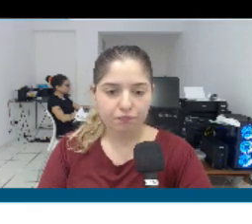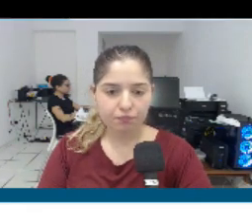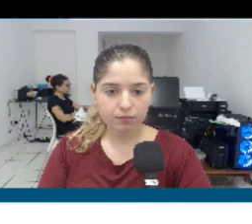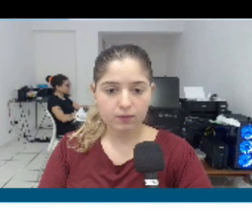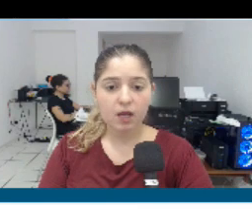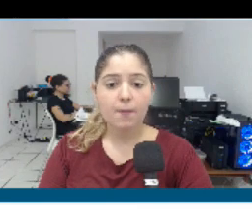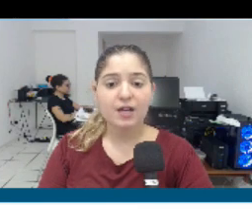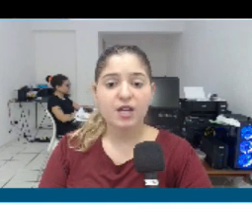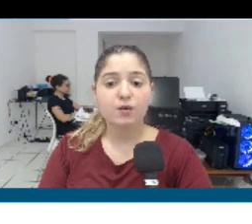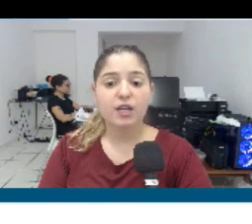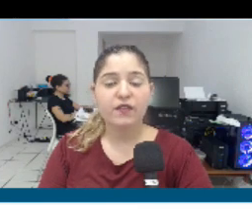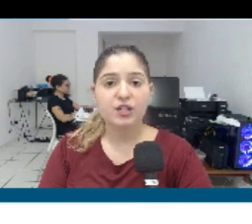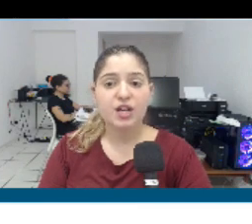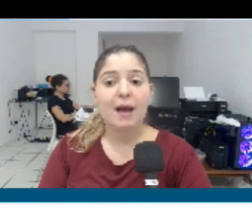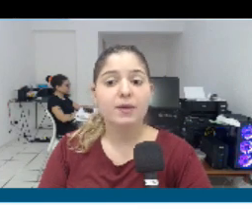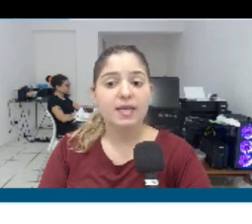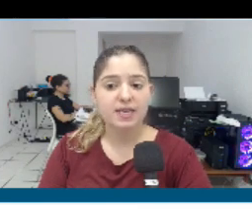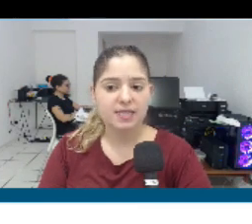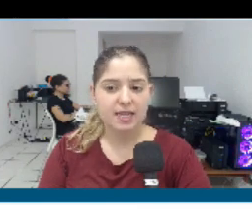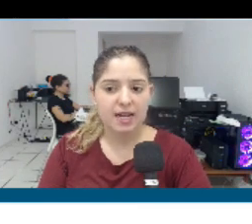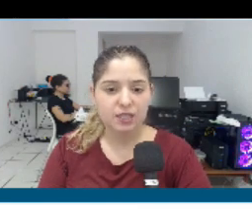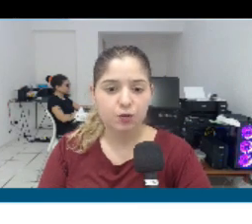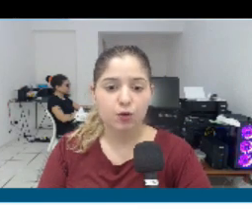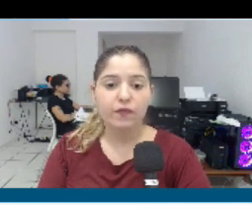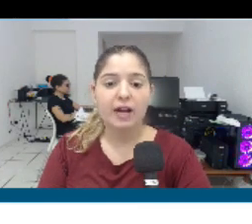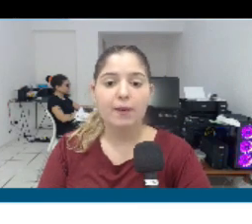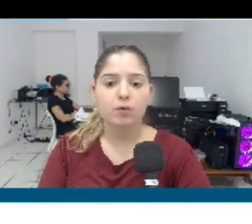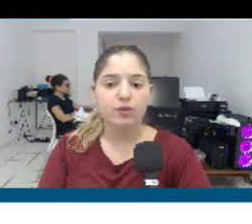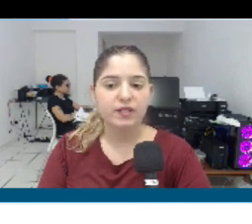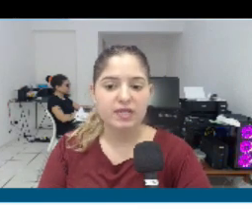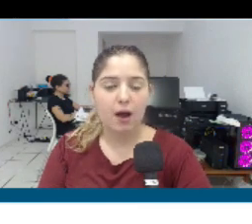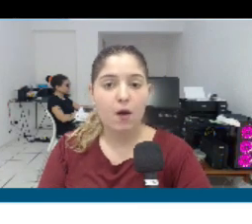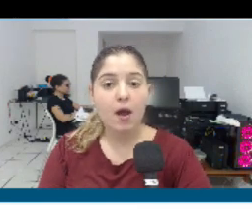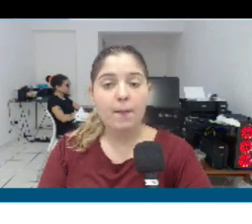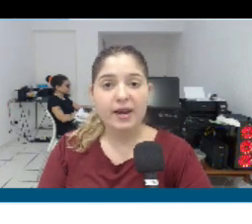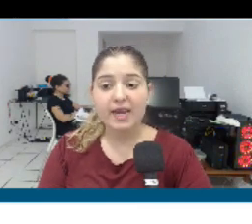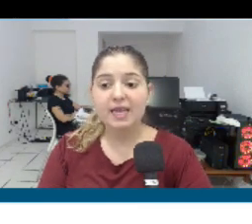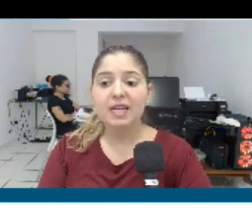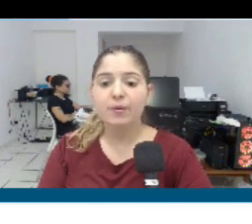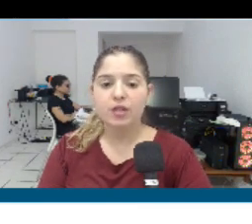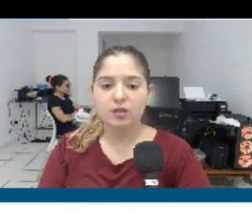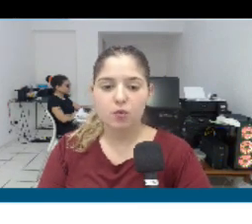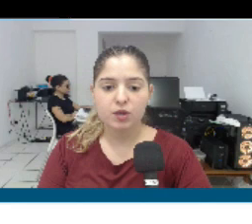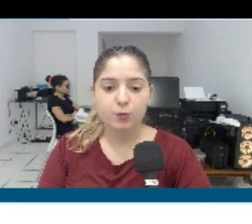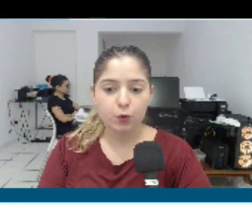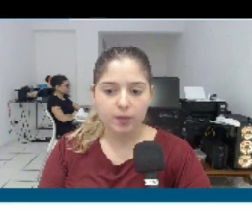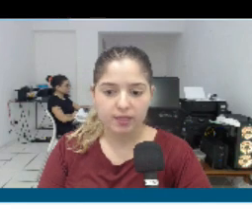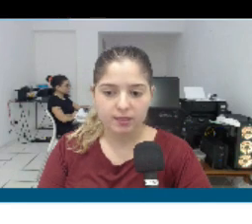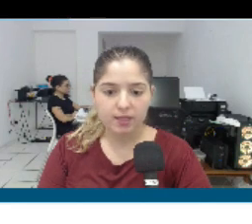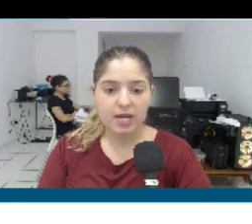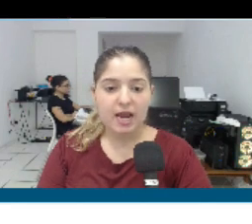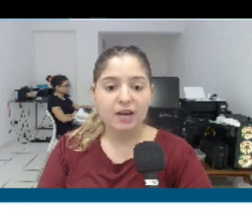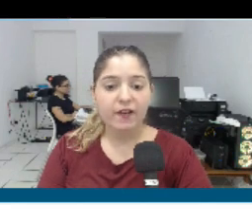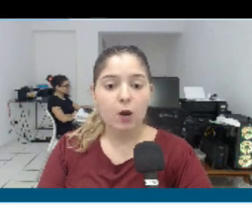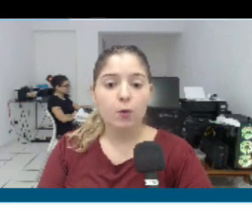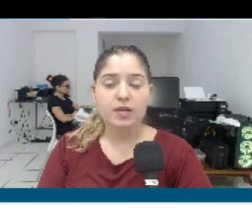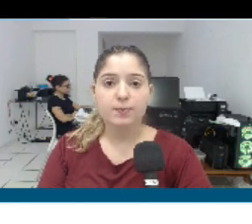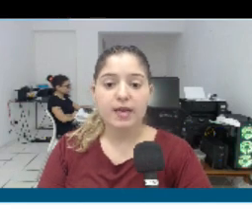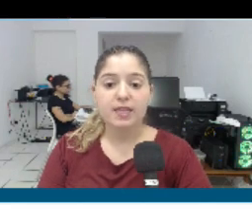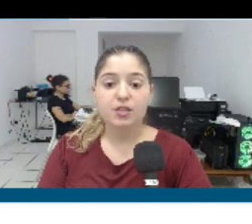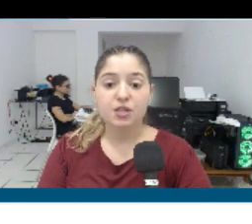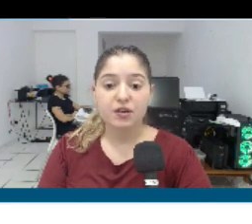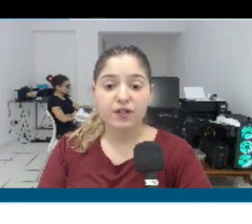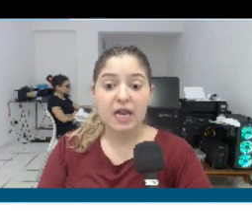valor. Pacheco defende rapidez na análise do novo arcabouço fiscal para equilíbrio das contas públicas. Ele falou: